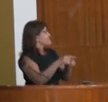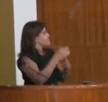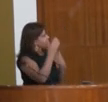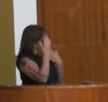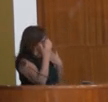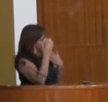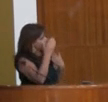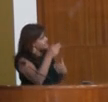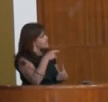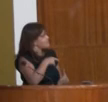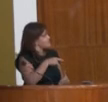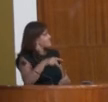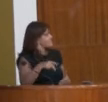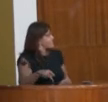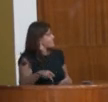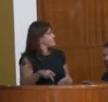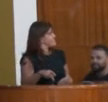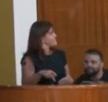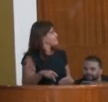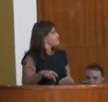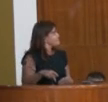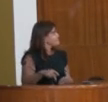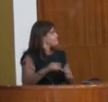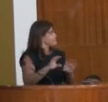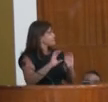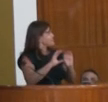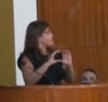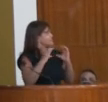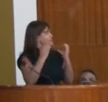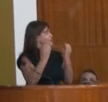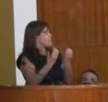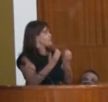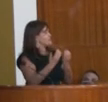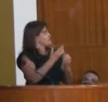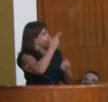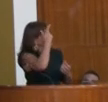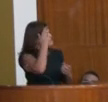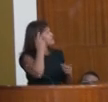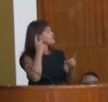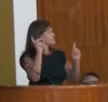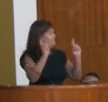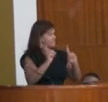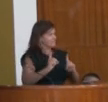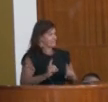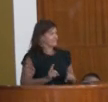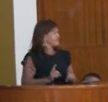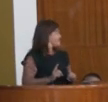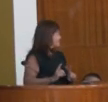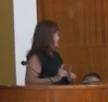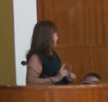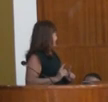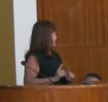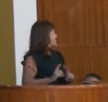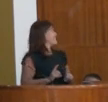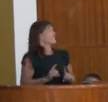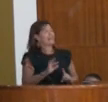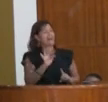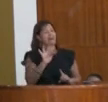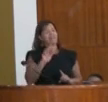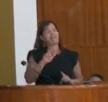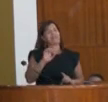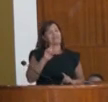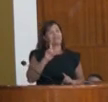o presidente da Comissão da Pessoa com Deficiência da Assembleia Legislativa, o deputado Fred